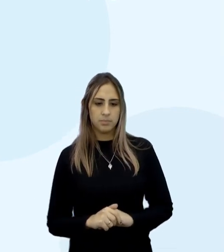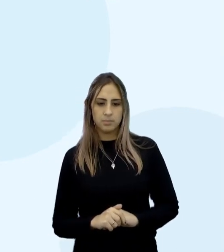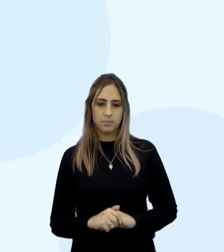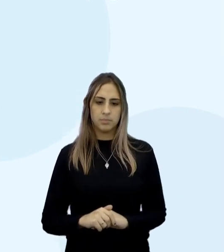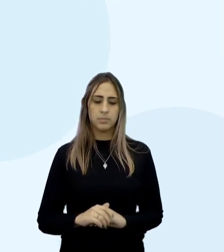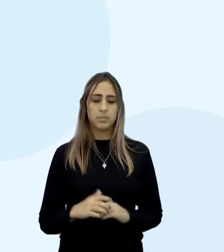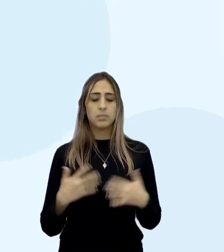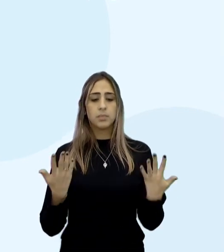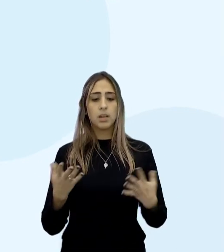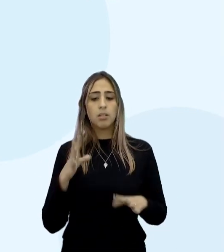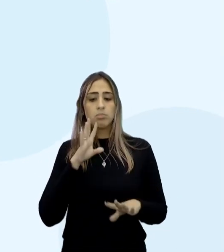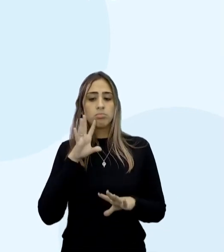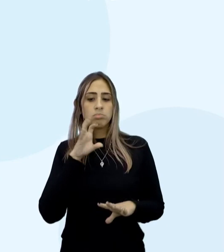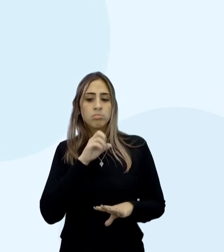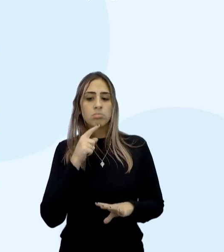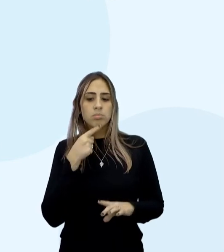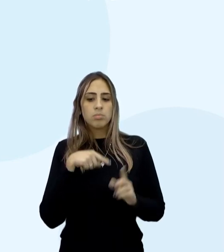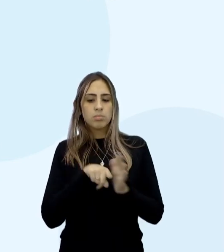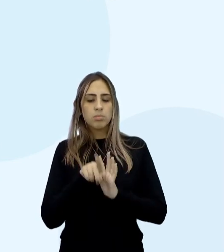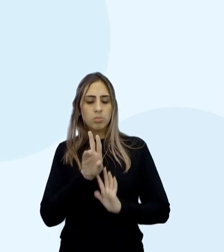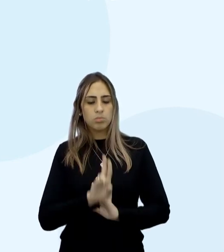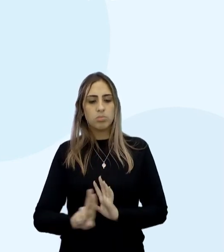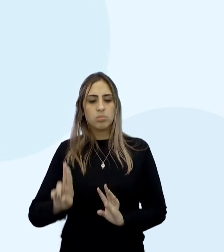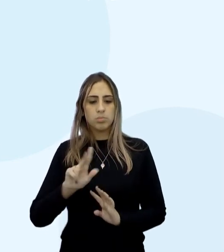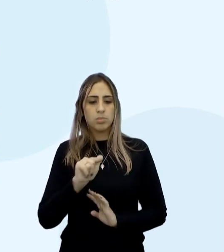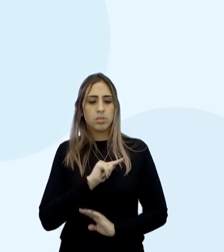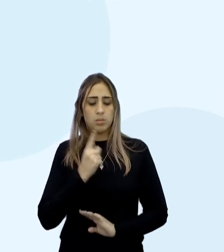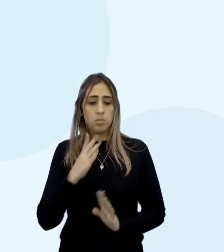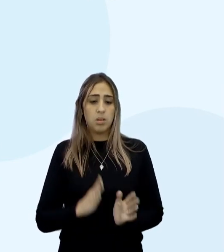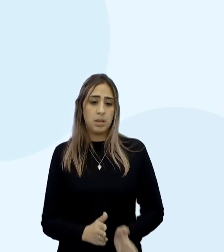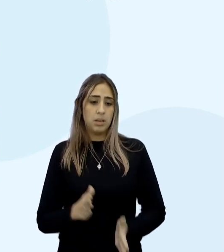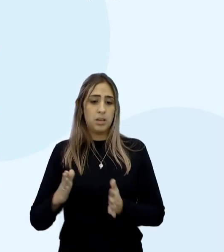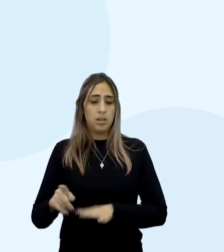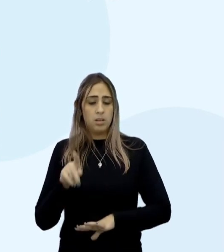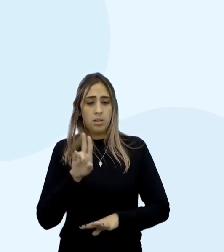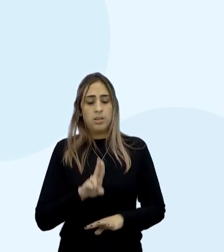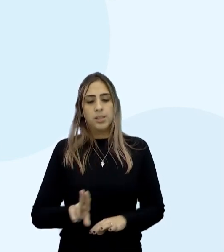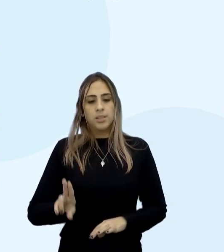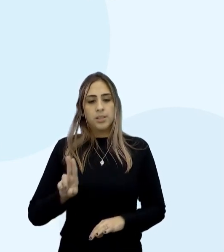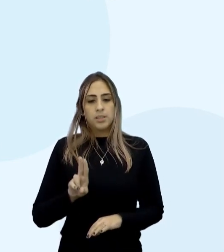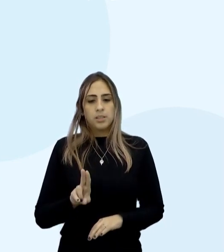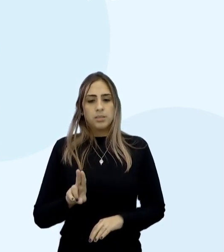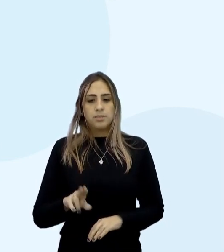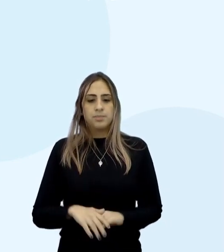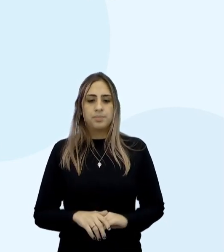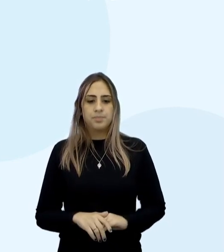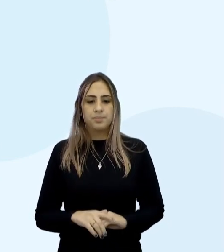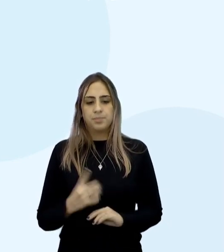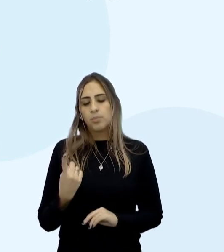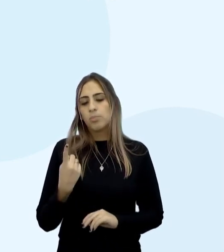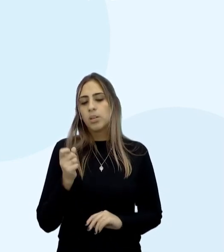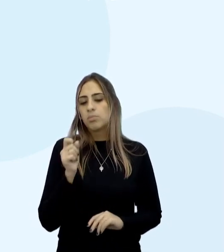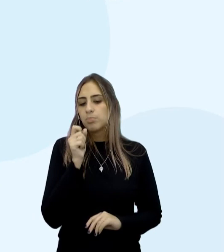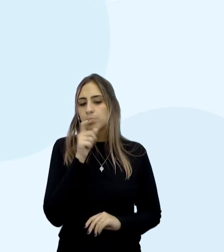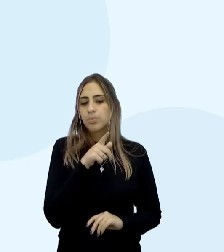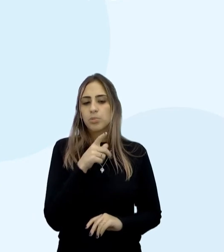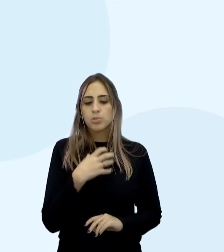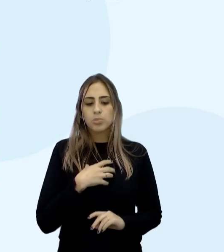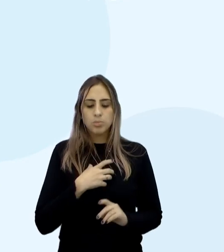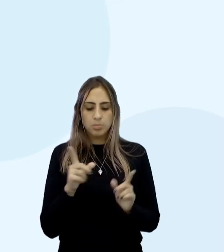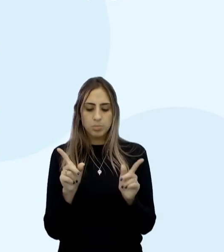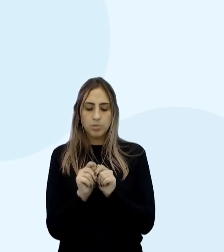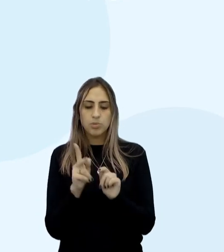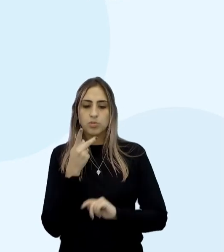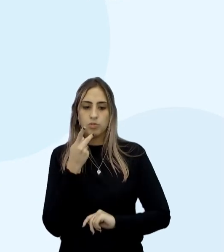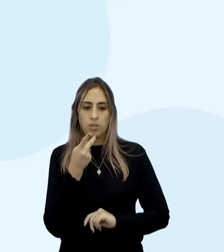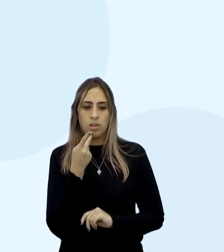NIP. Embora ela utilize aqui, tem uma parte que ela utiliza aí uma gíria. Foi que onde a Andréia